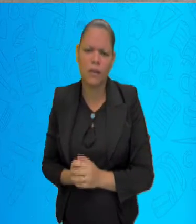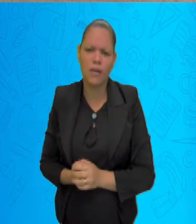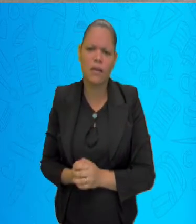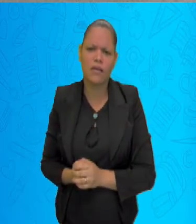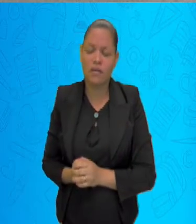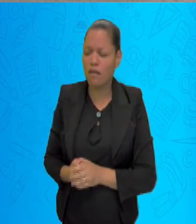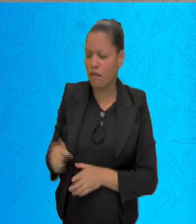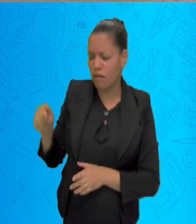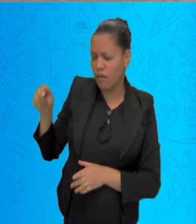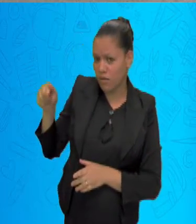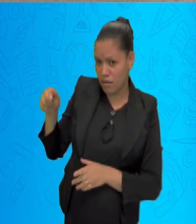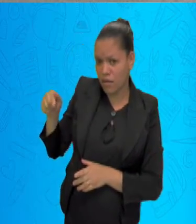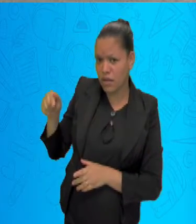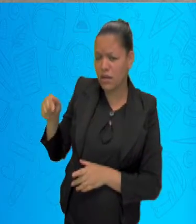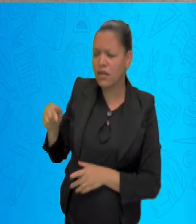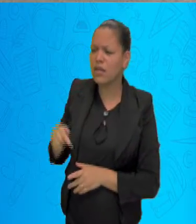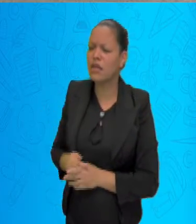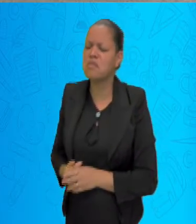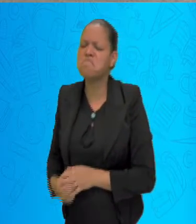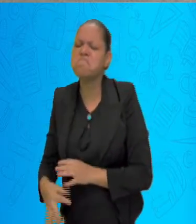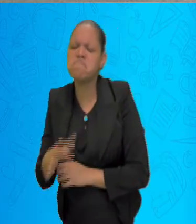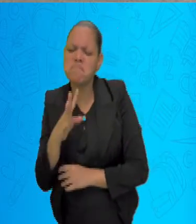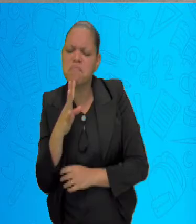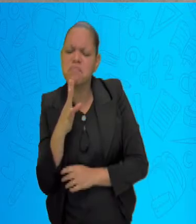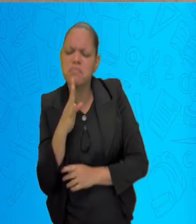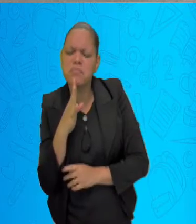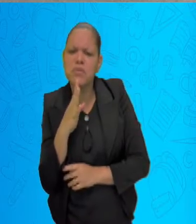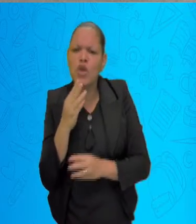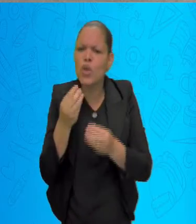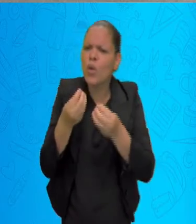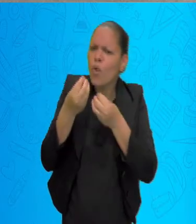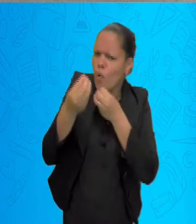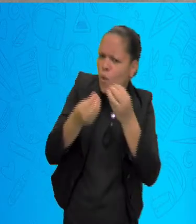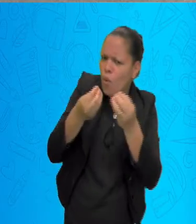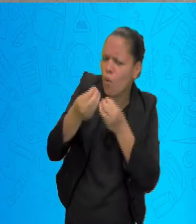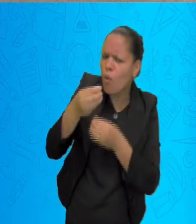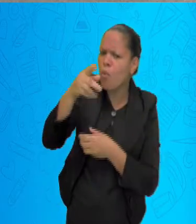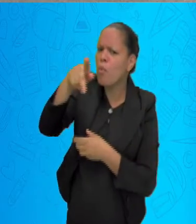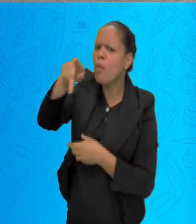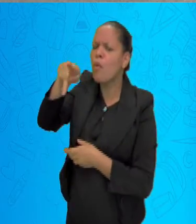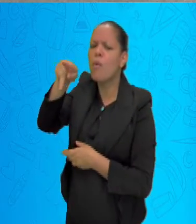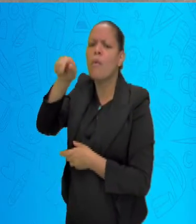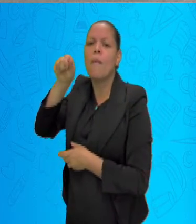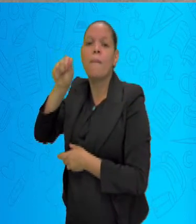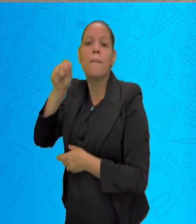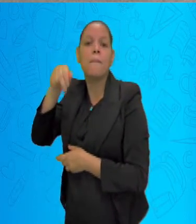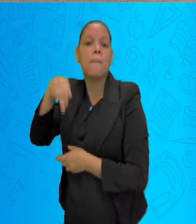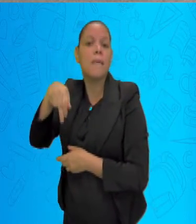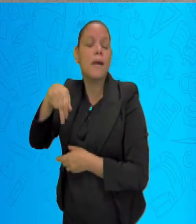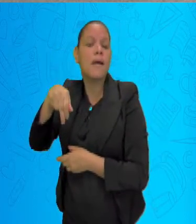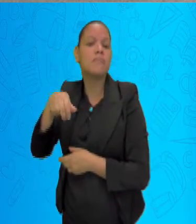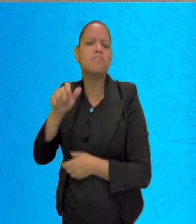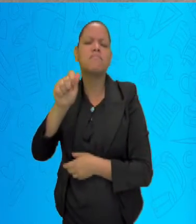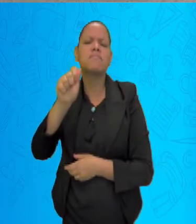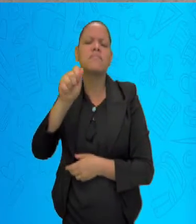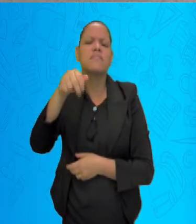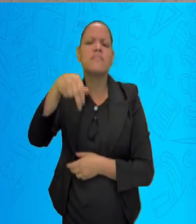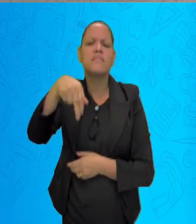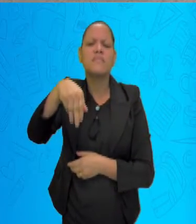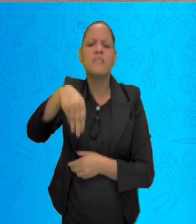popularmente conhecido como pan-americanismo, que podemos ver que vai ser vivenciado